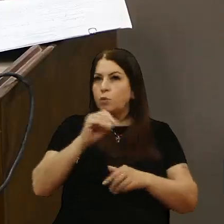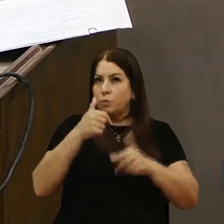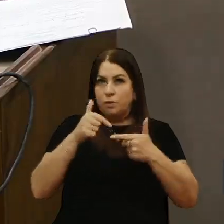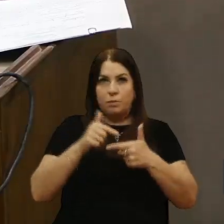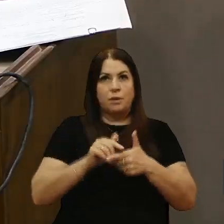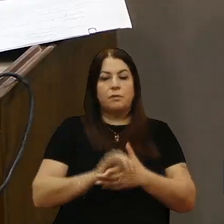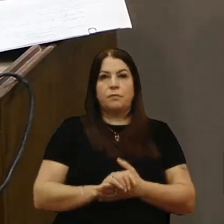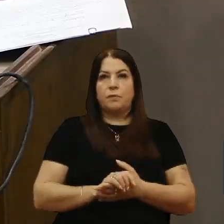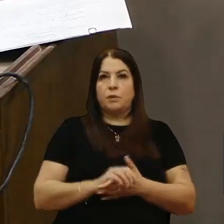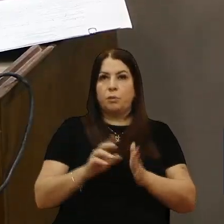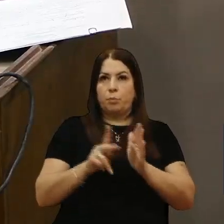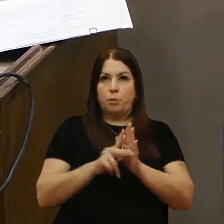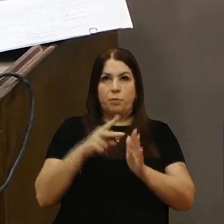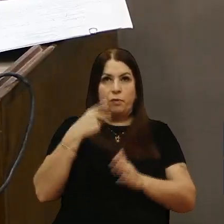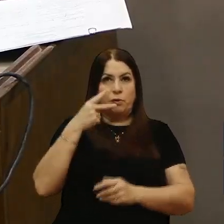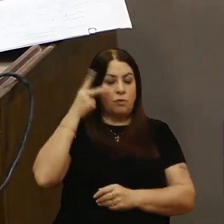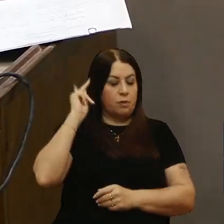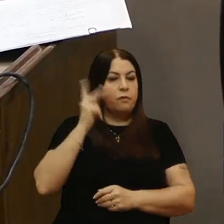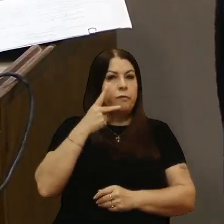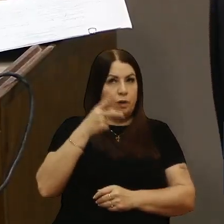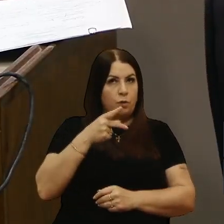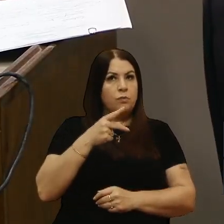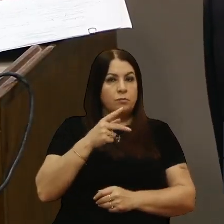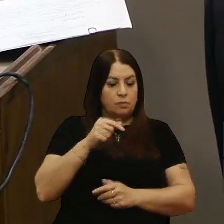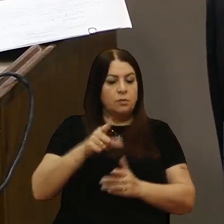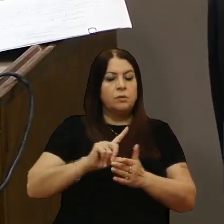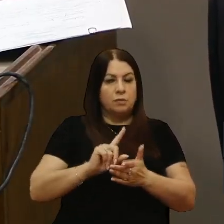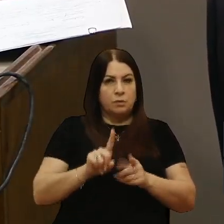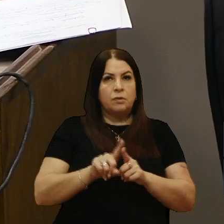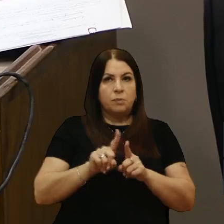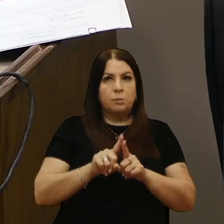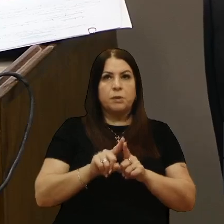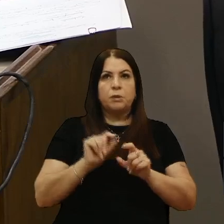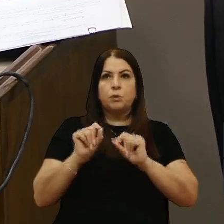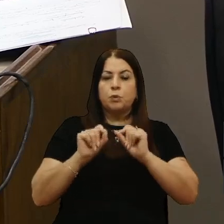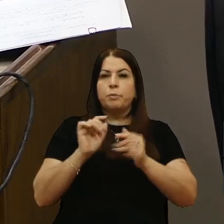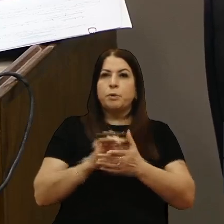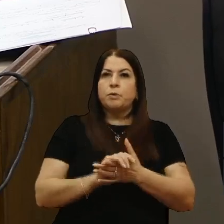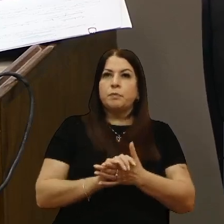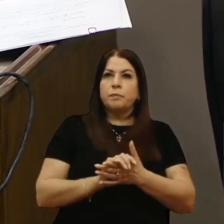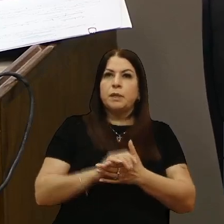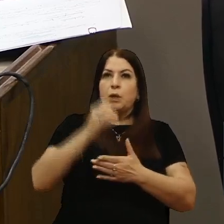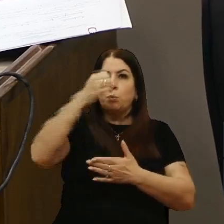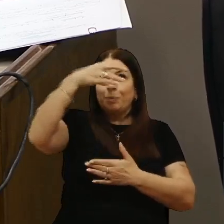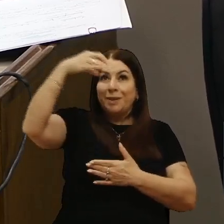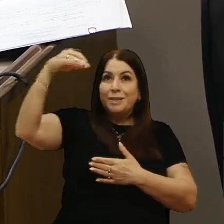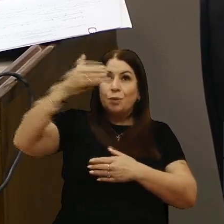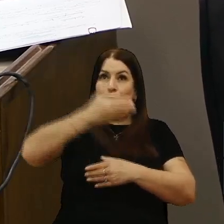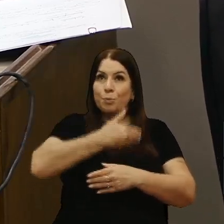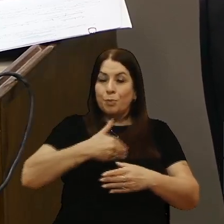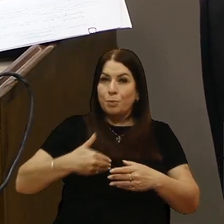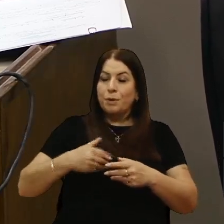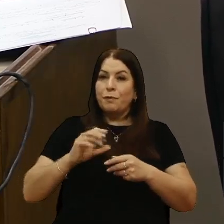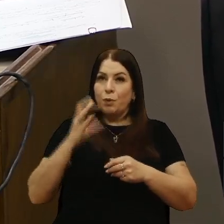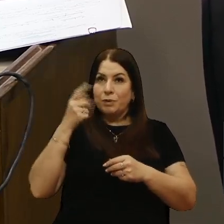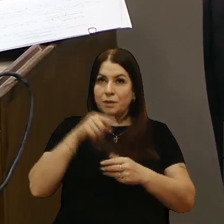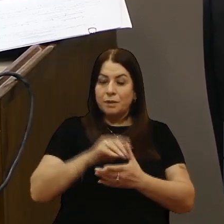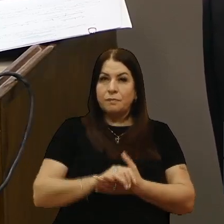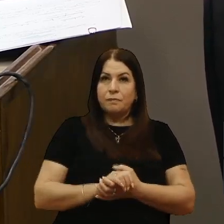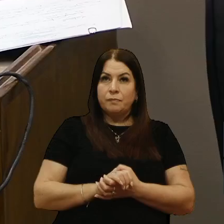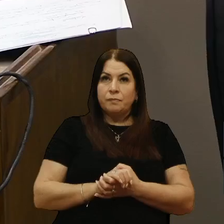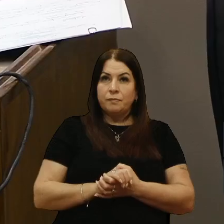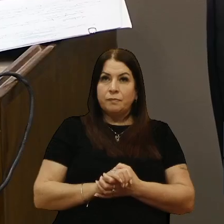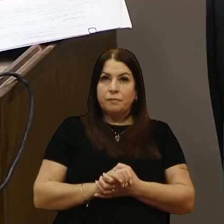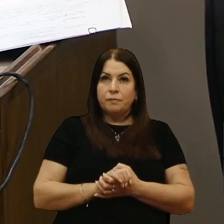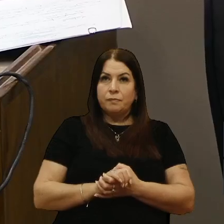né, o próprio vereador Iago também falou na sua fala antes em relação à iluminação pública que vai ocorrer agora